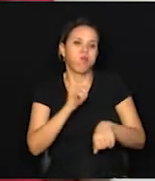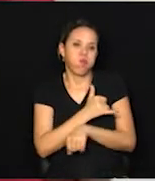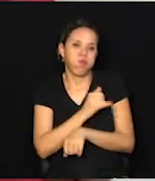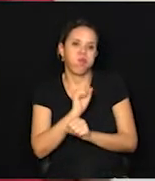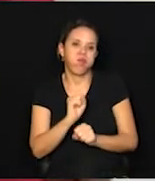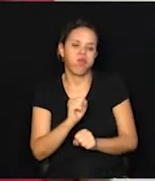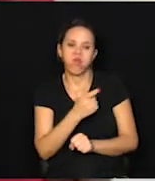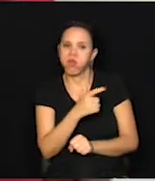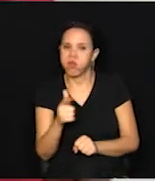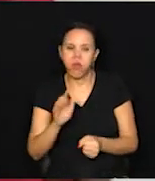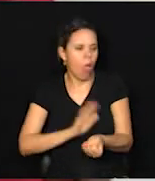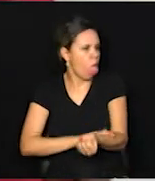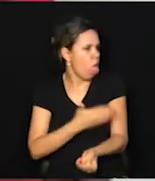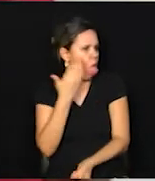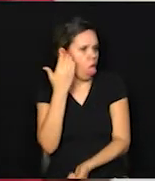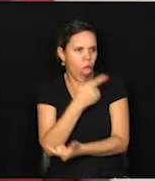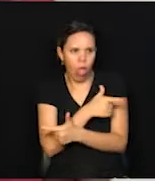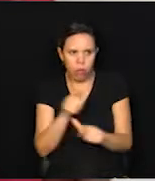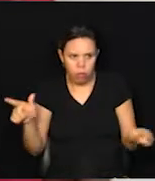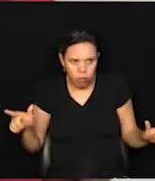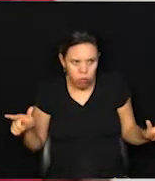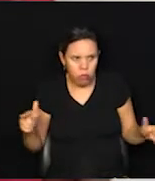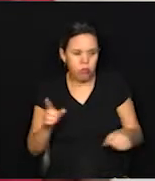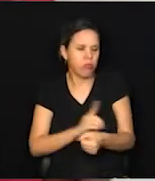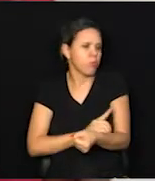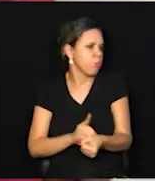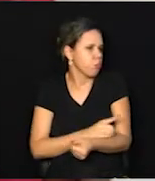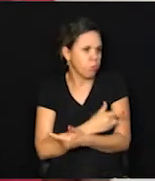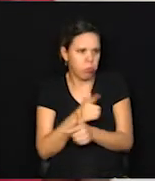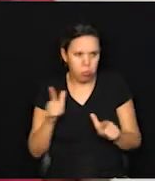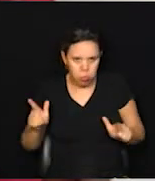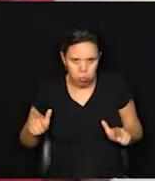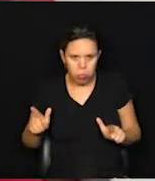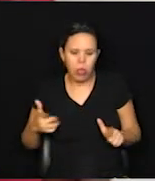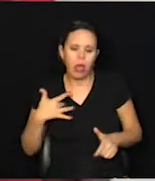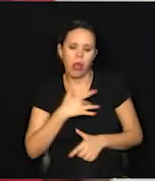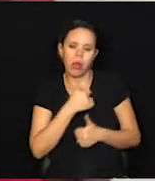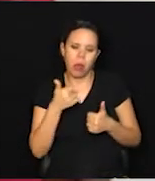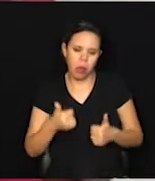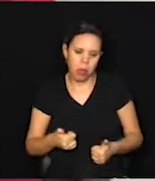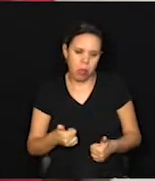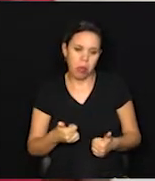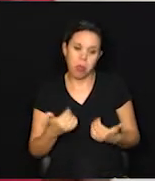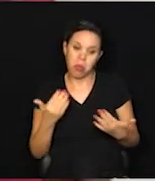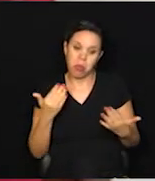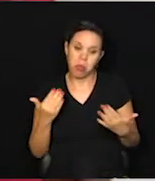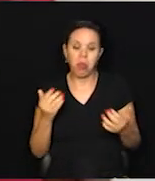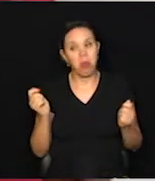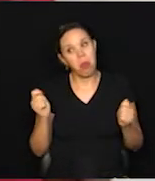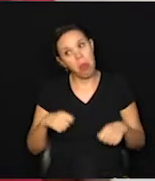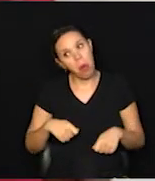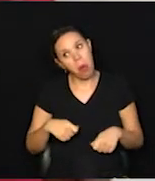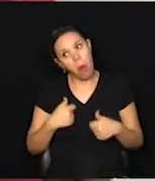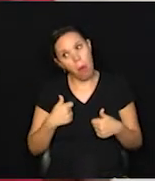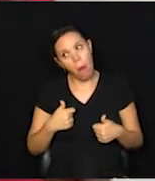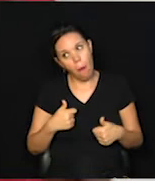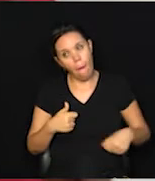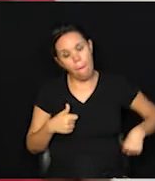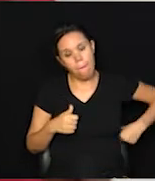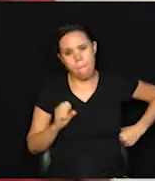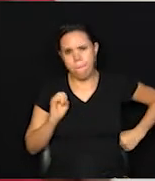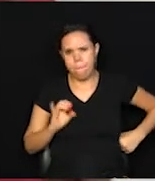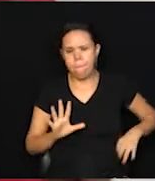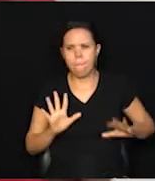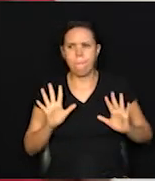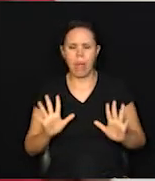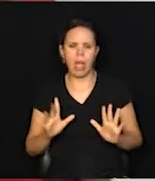até não ter hipertensão, ele pode não ter diabetes, ele pode ter uma saúde física aparentemente boa, mas o